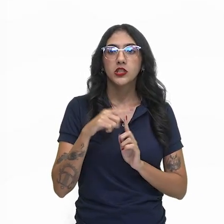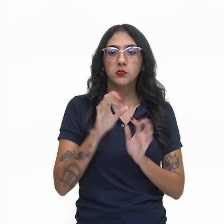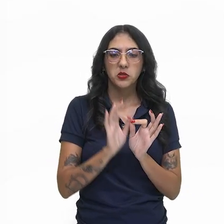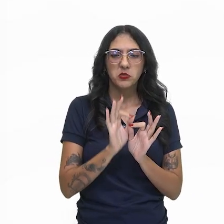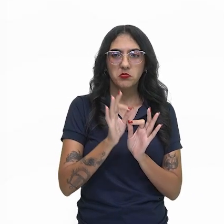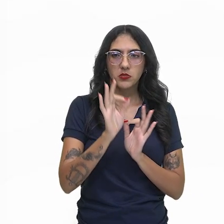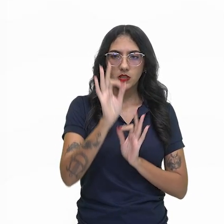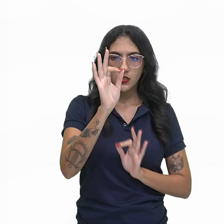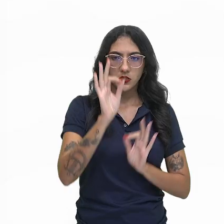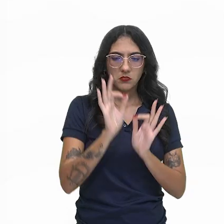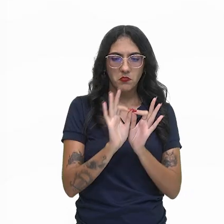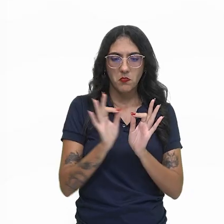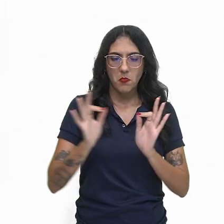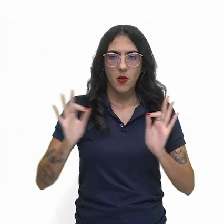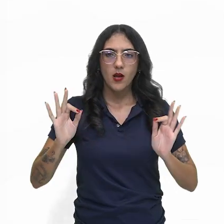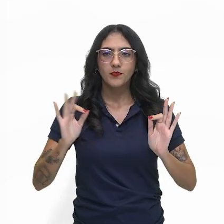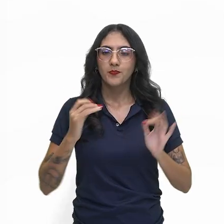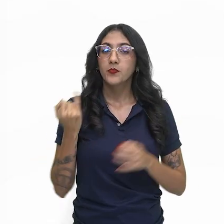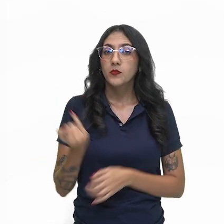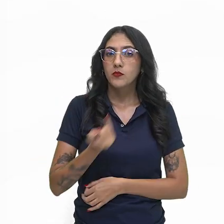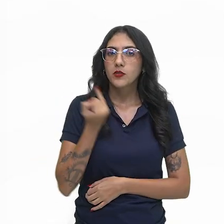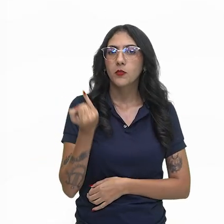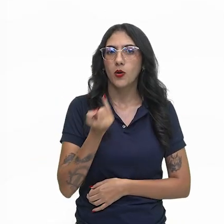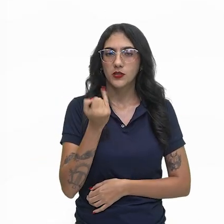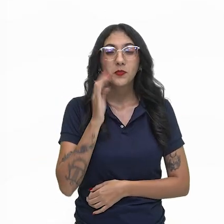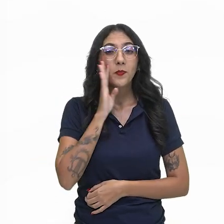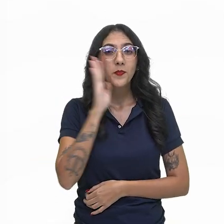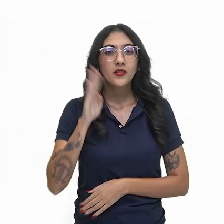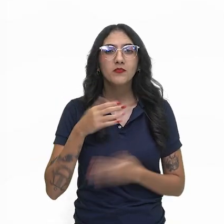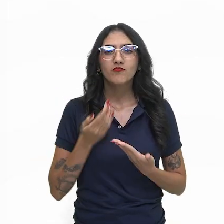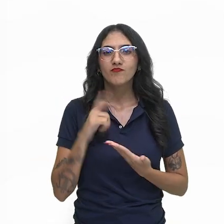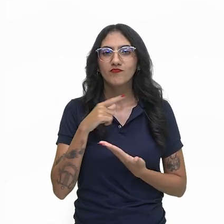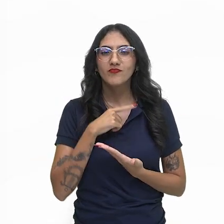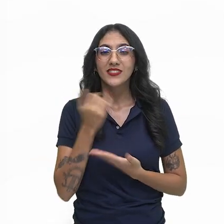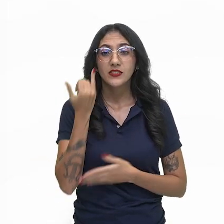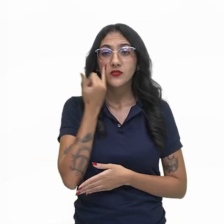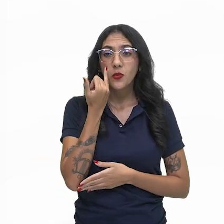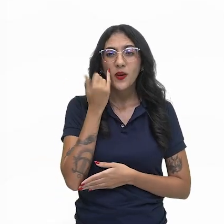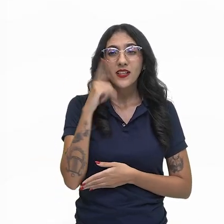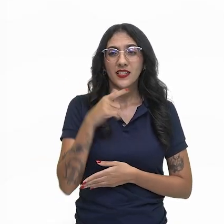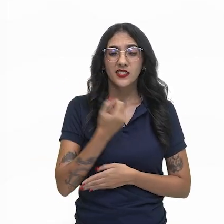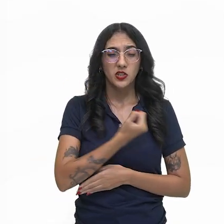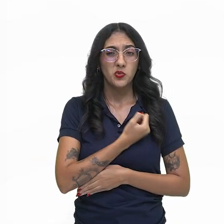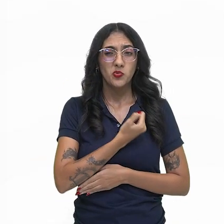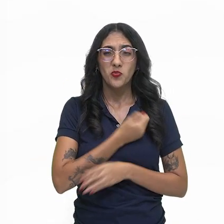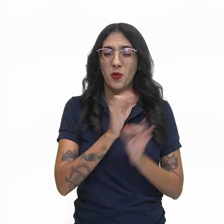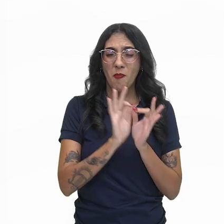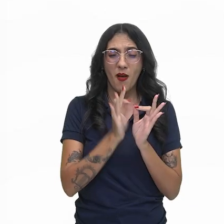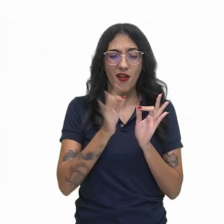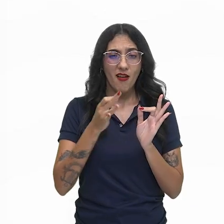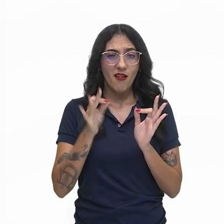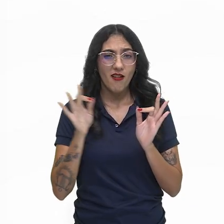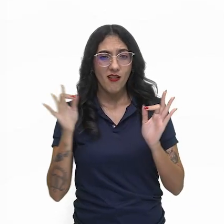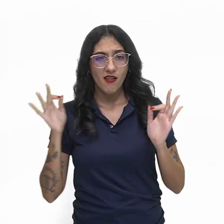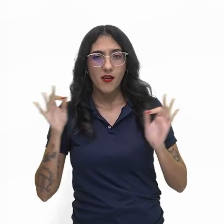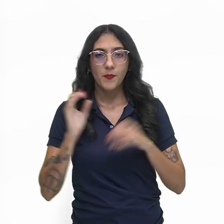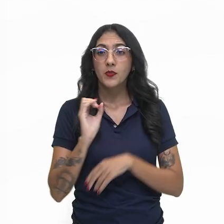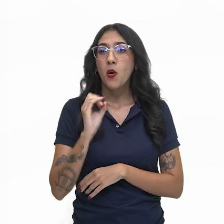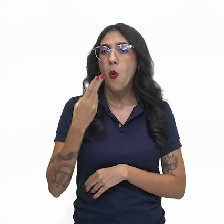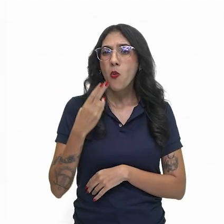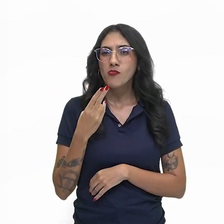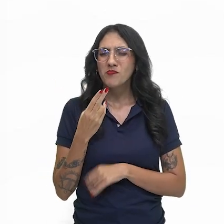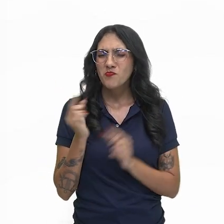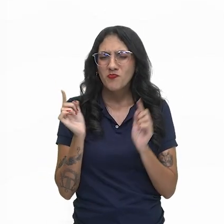de grandezas, né? Muito importante, principalmente para aquelas cujos valores são extremamente grandes ou